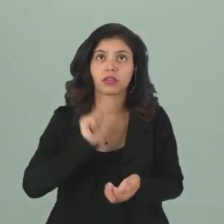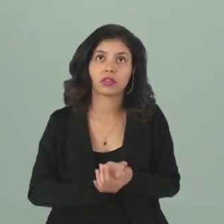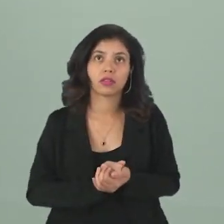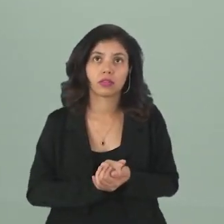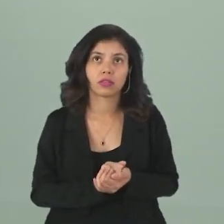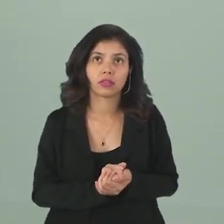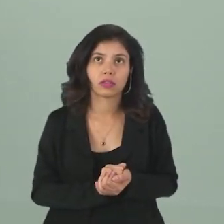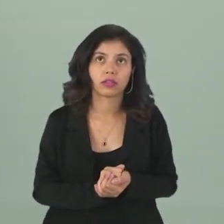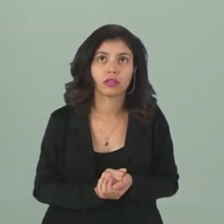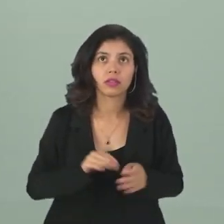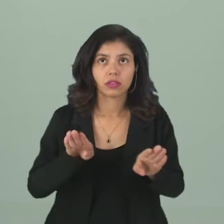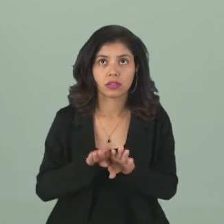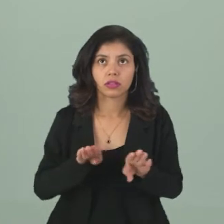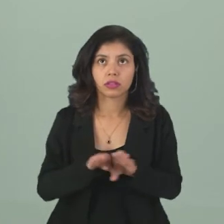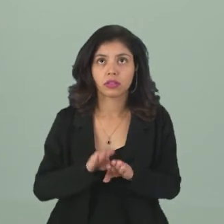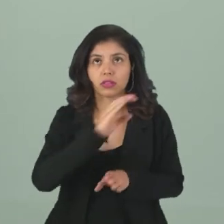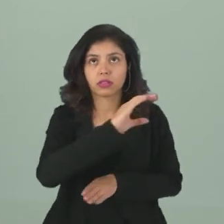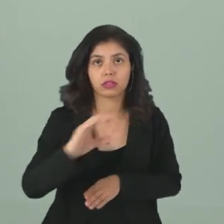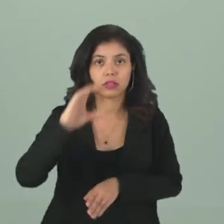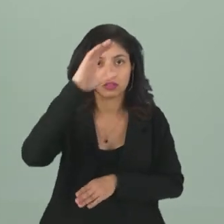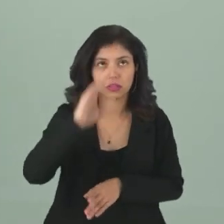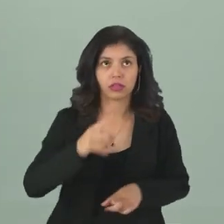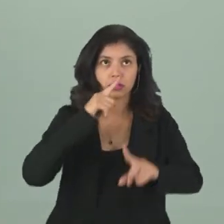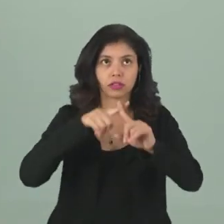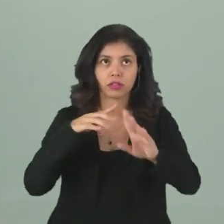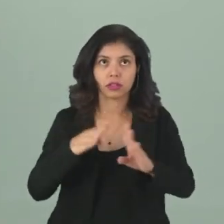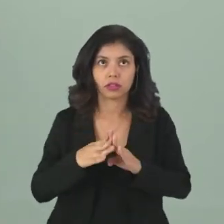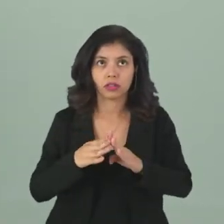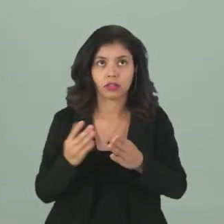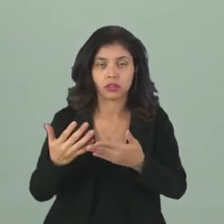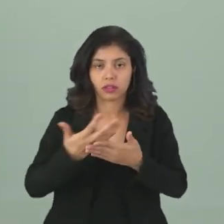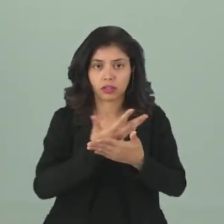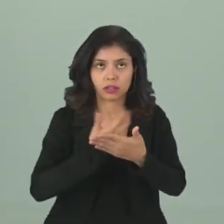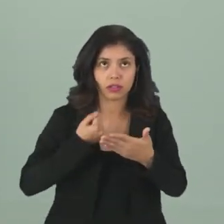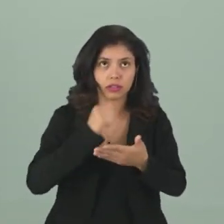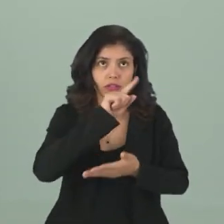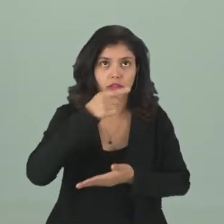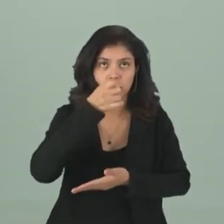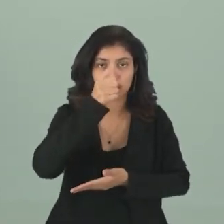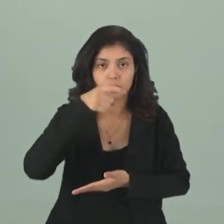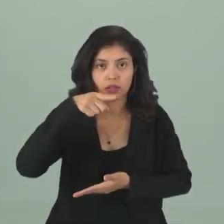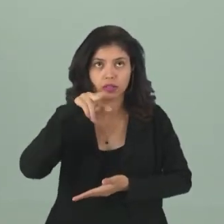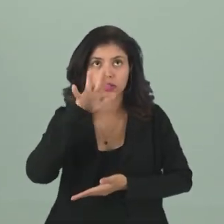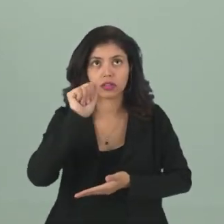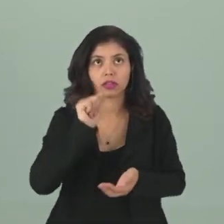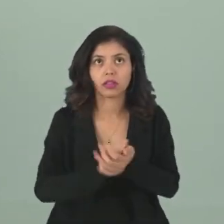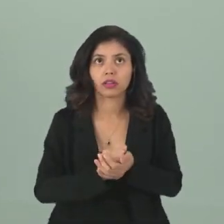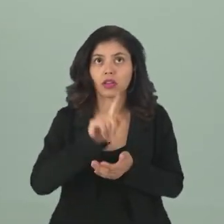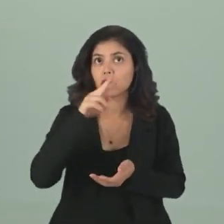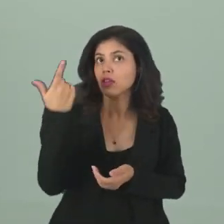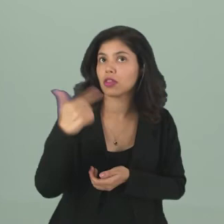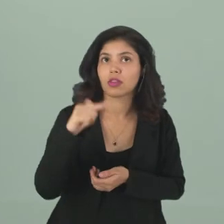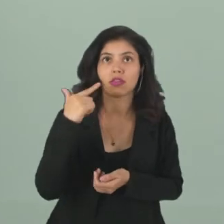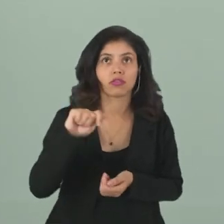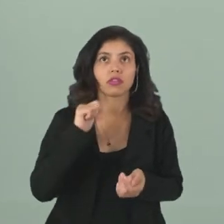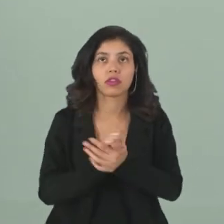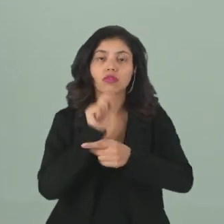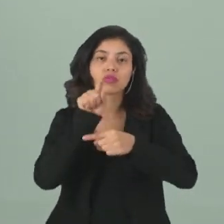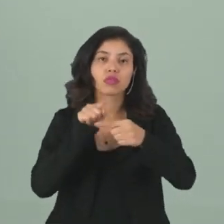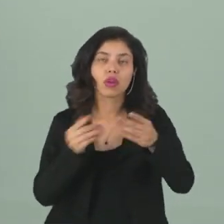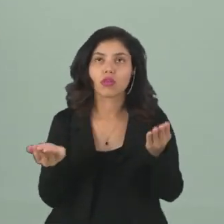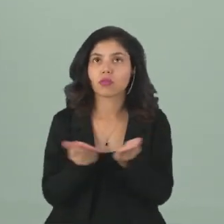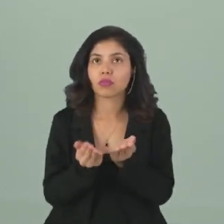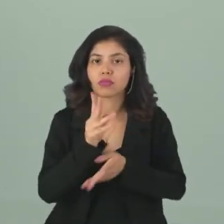definitivamente excomungado pela Igreja Católica, refugiando-se na Saxônia. Lutero não tinha pretensão de dividir o